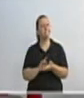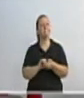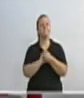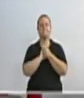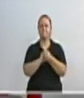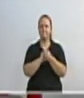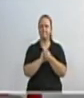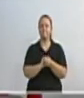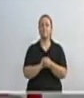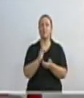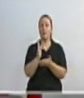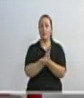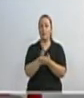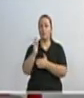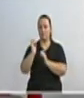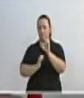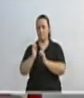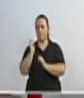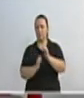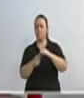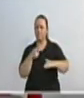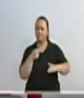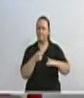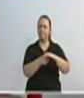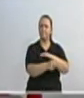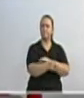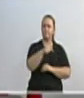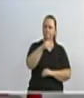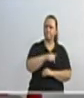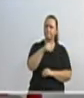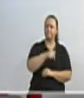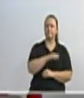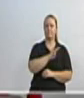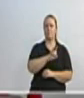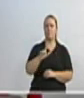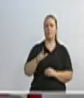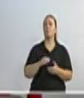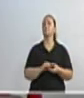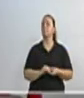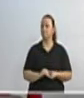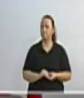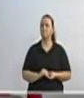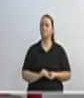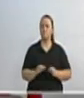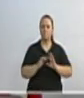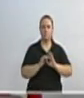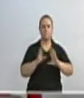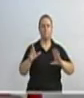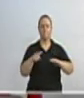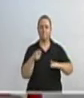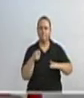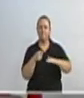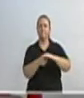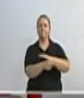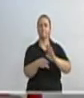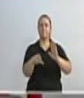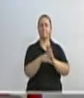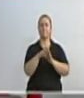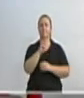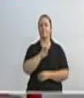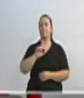prontificaram a investir no município, disponibilizaram uma gama muito significativa de investimento para o